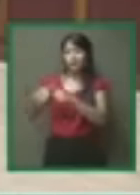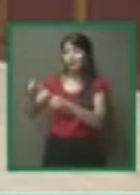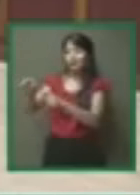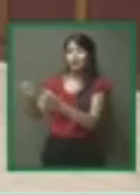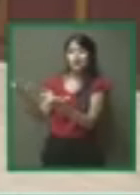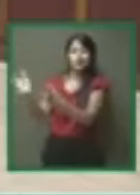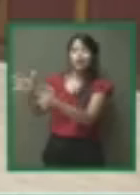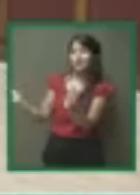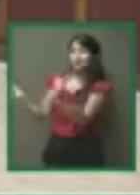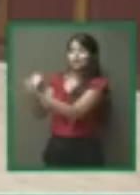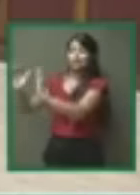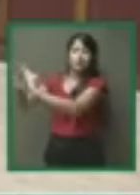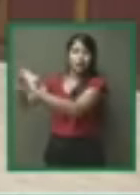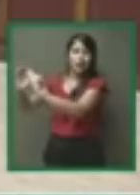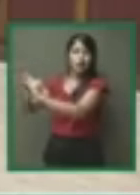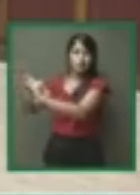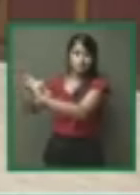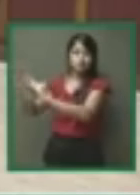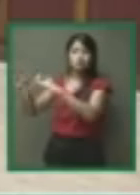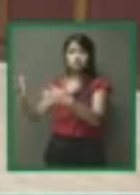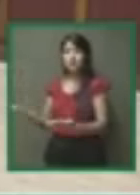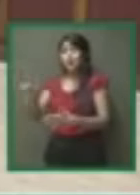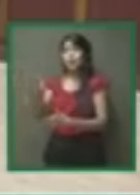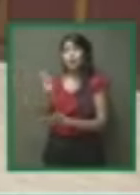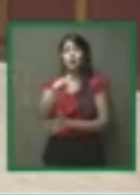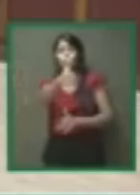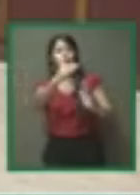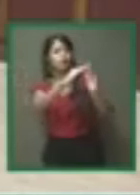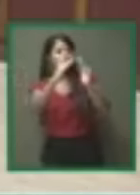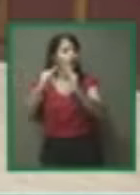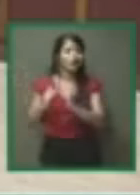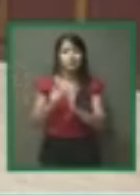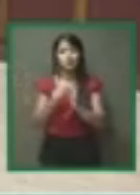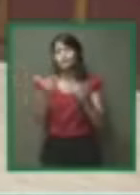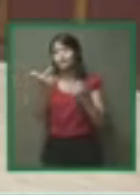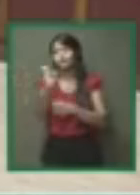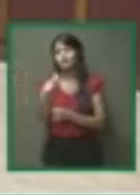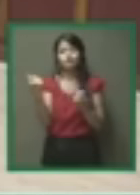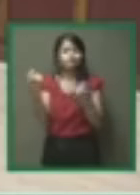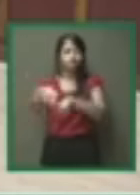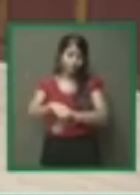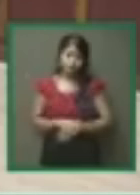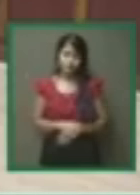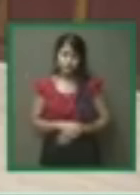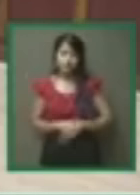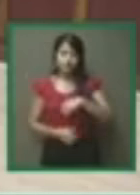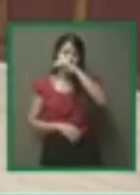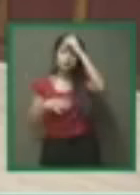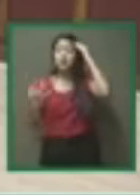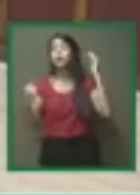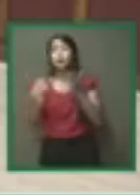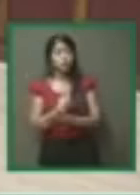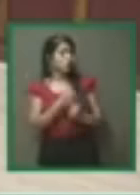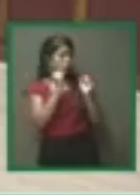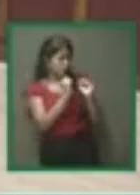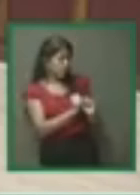do Welder. Naquele momento ele me falou que não tinha para onde ir, não podia ir morar na casa do Lohan. E perguntou